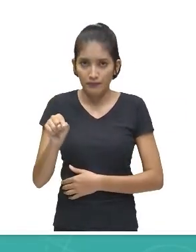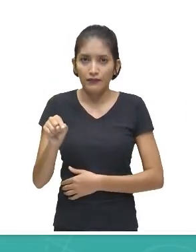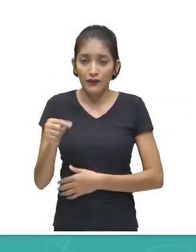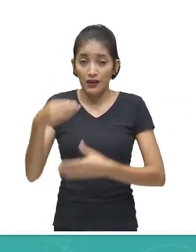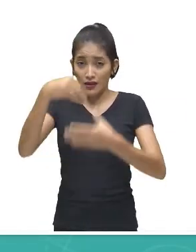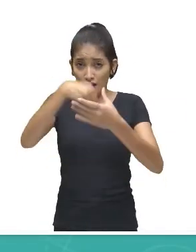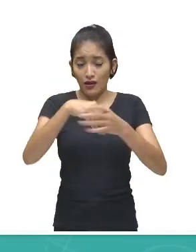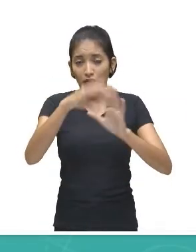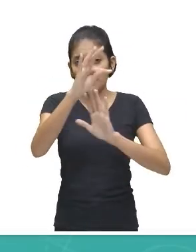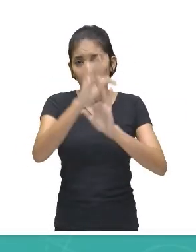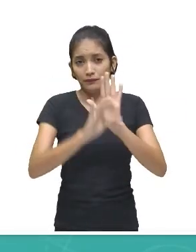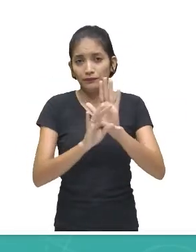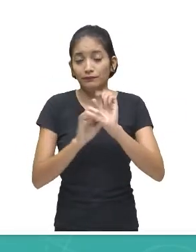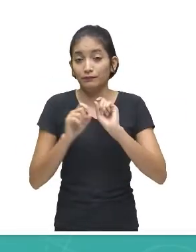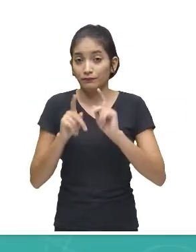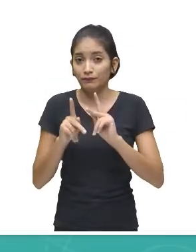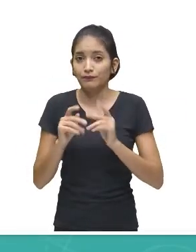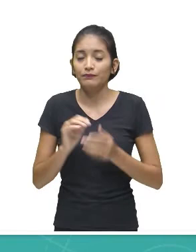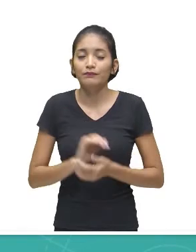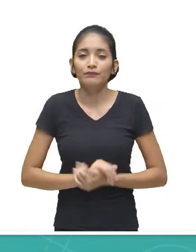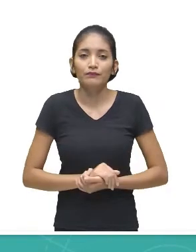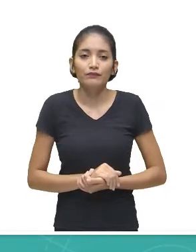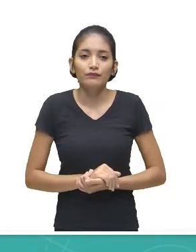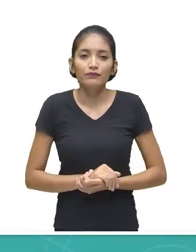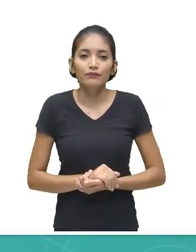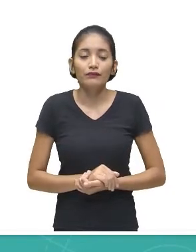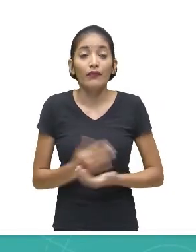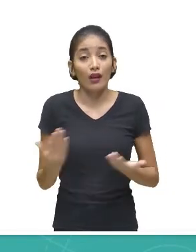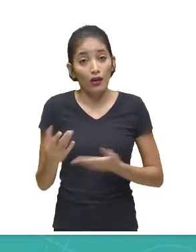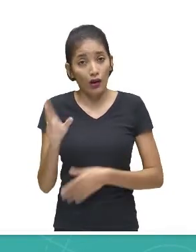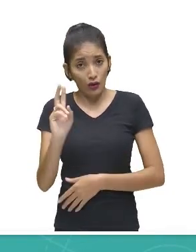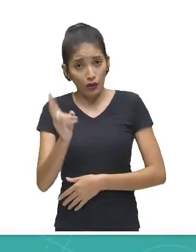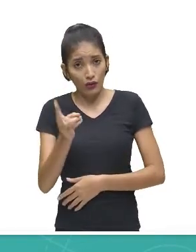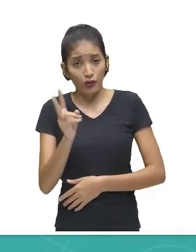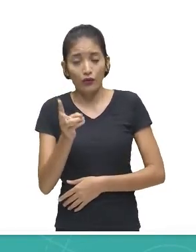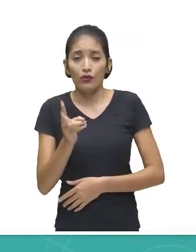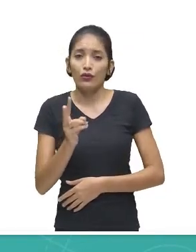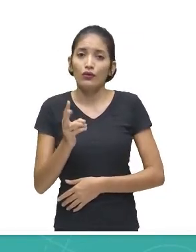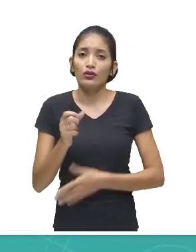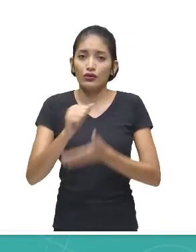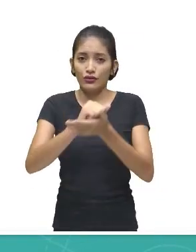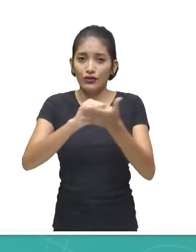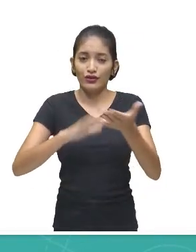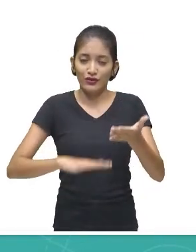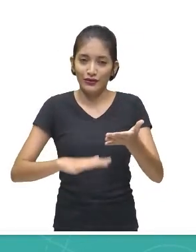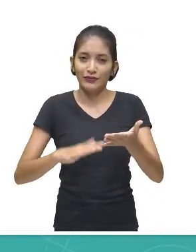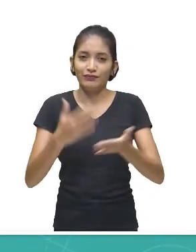no texto. Ok, turmas? Então, vamos seguir aí para a nossa DLI.